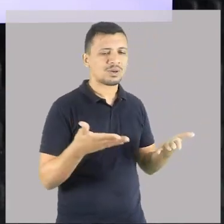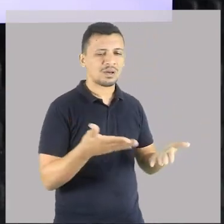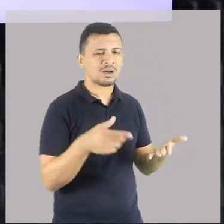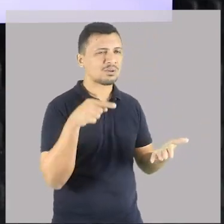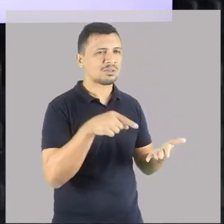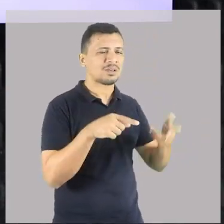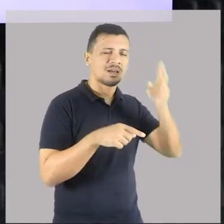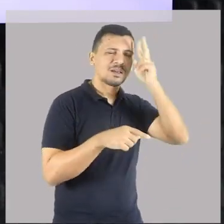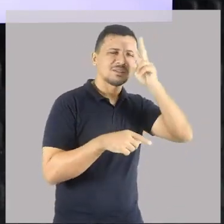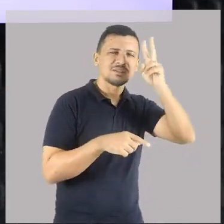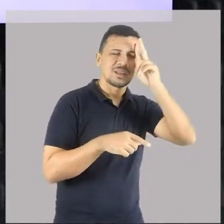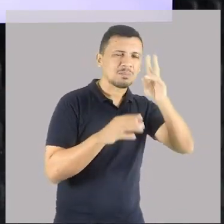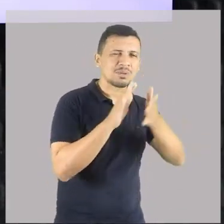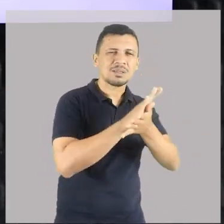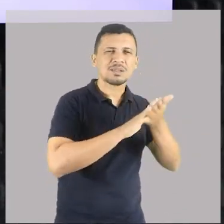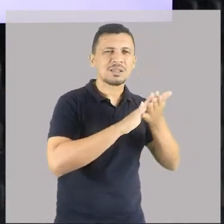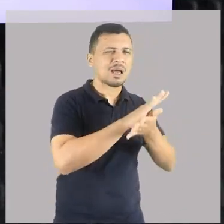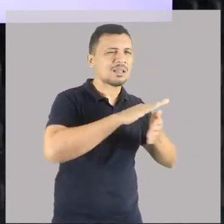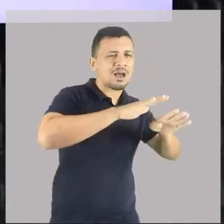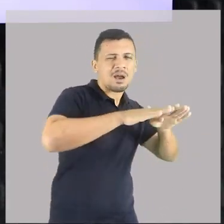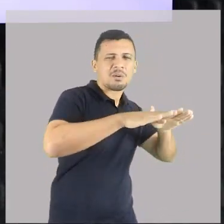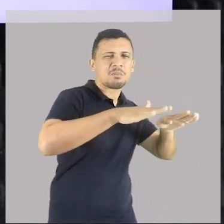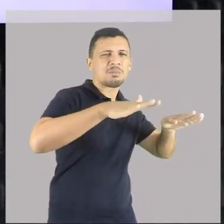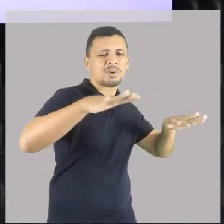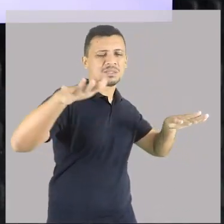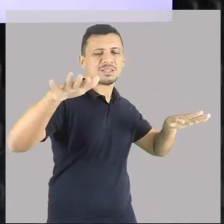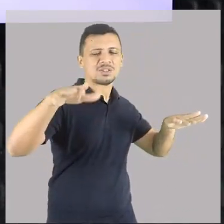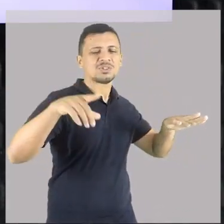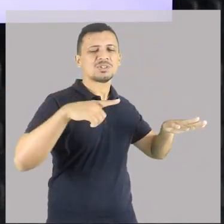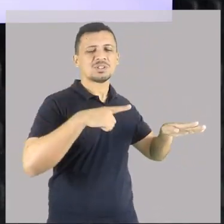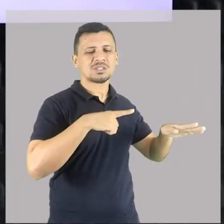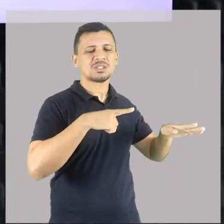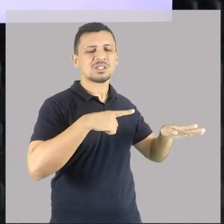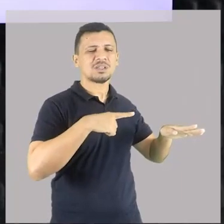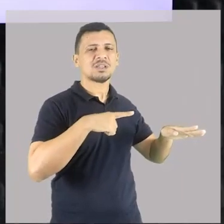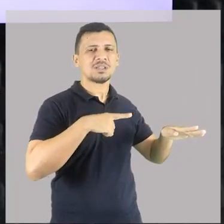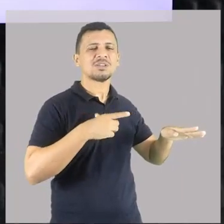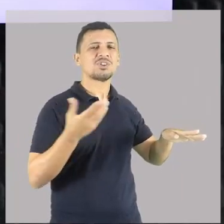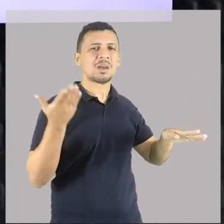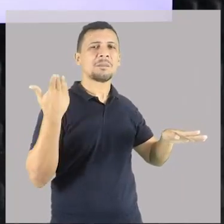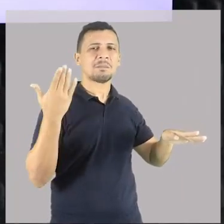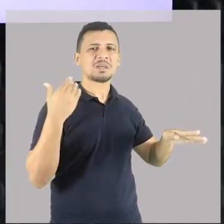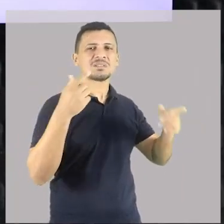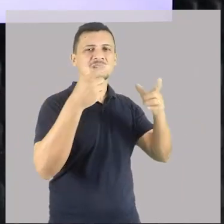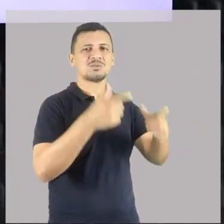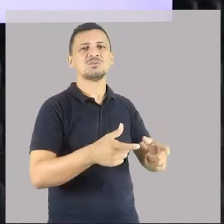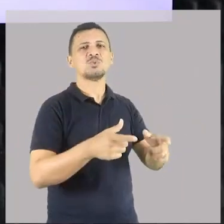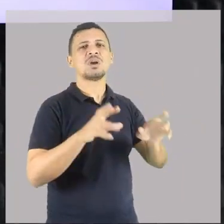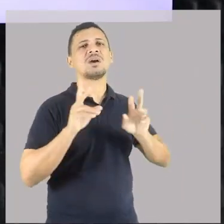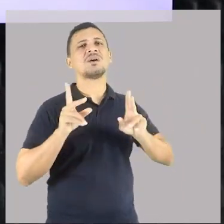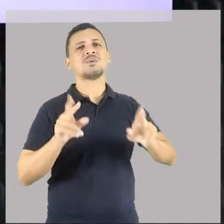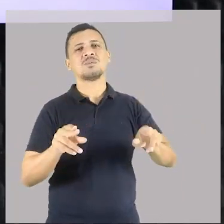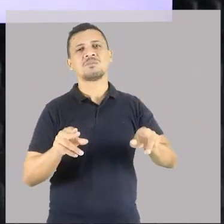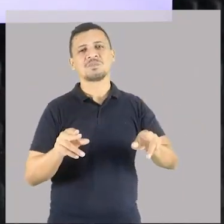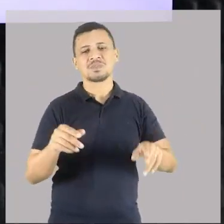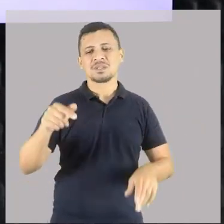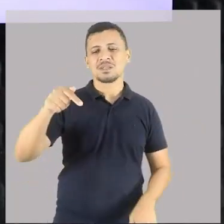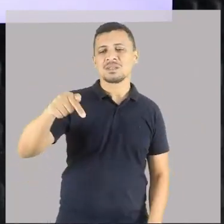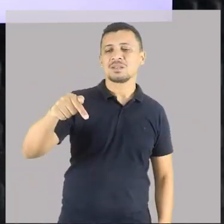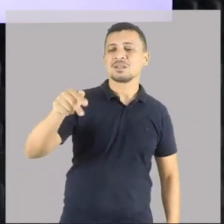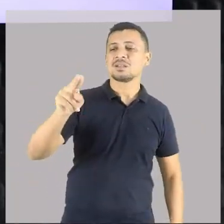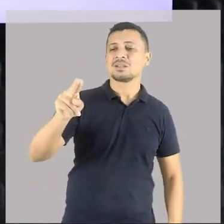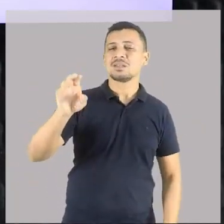nada lembra a paisagem que havia no mesmo lugar. Olha, essa que havia no mesmo lugar é